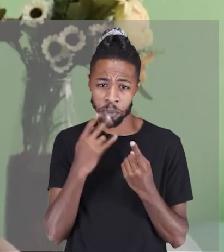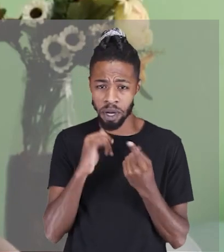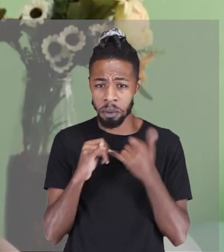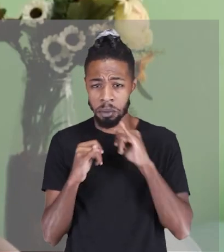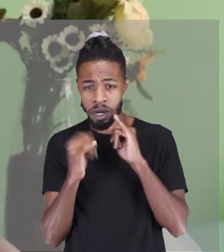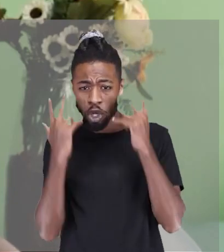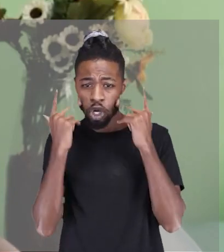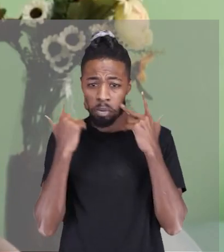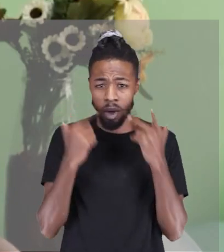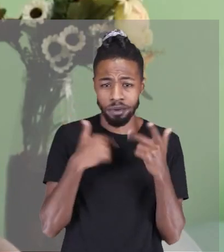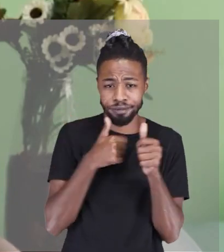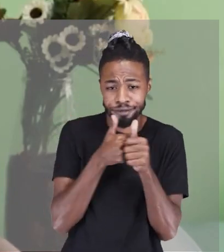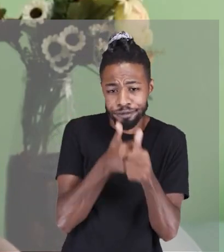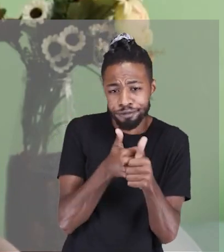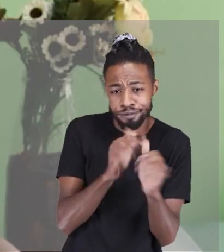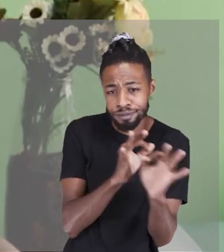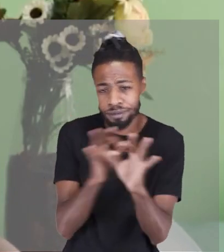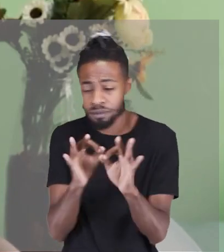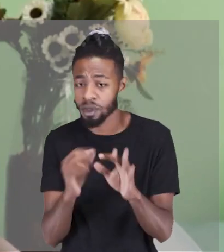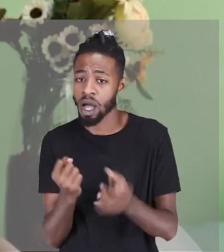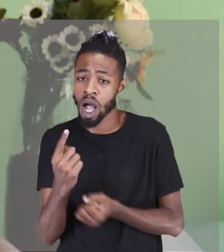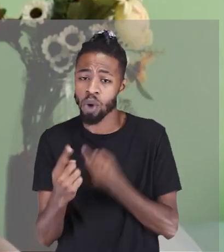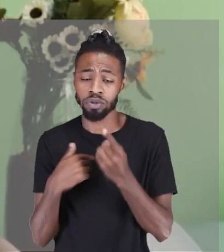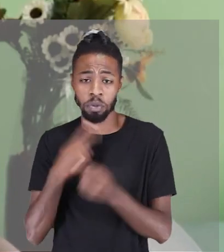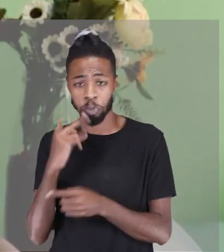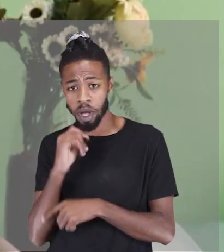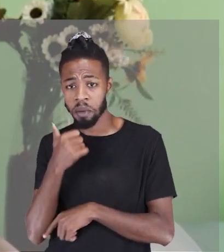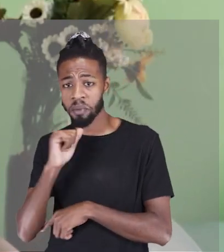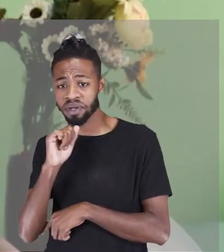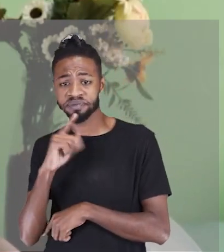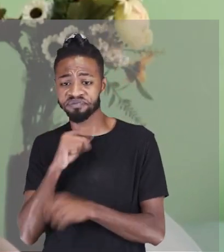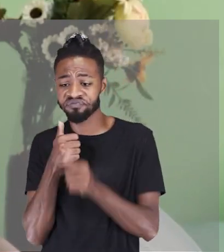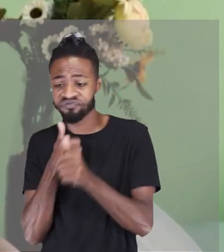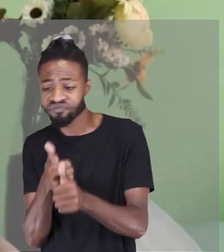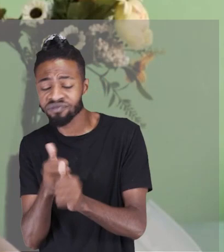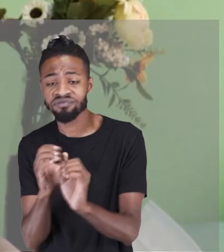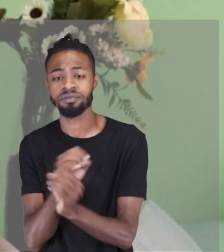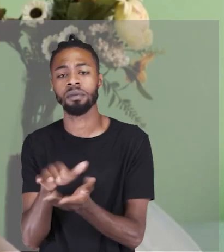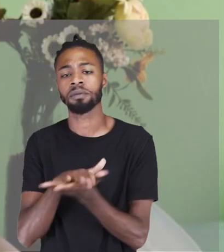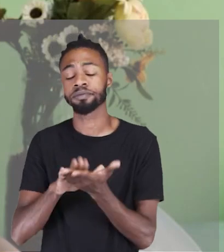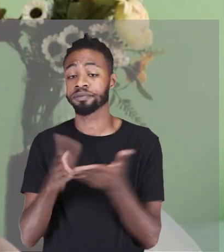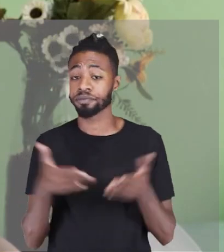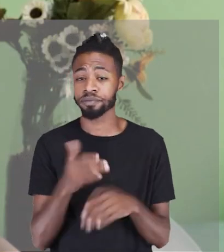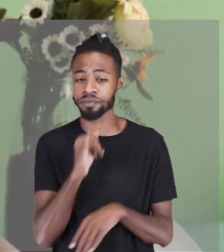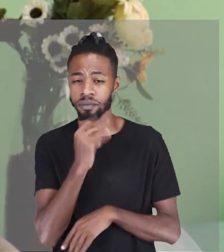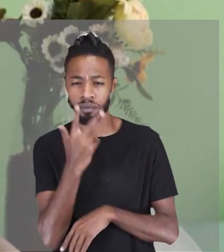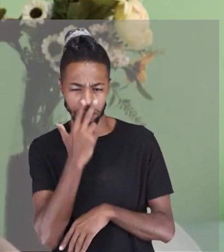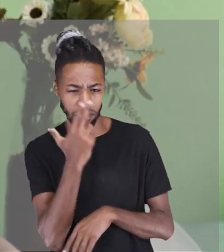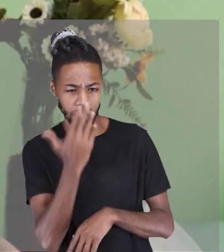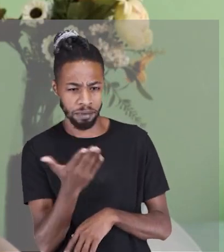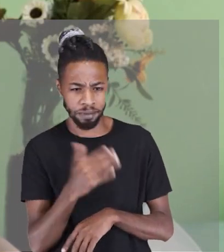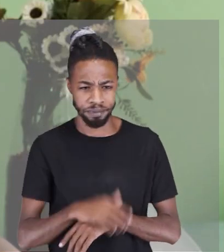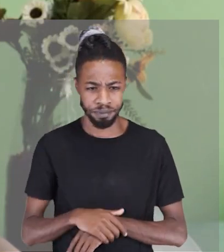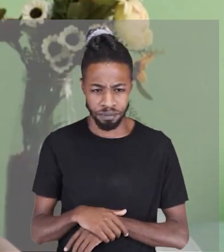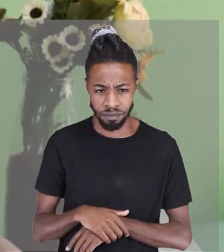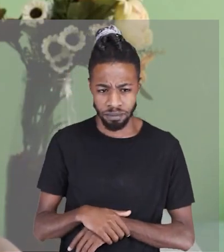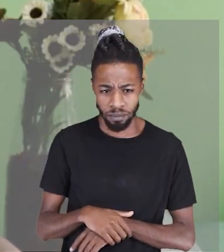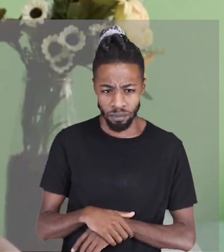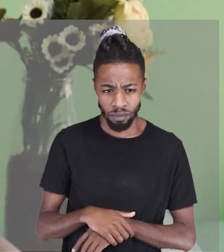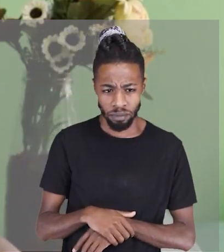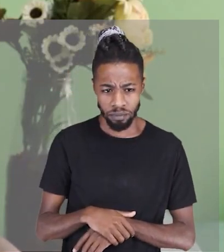que acompanham normal, sem nenhum problema, e tem as que realmente não acompanham, né?